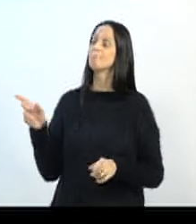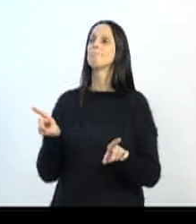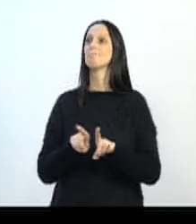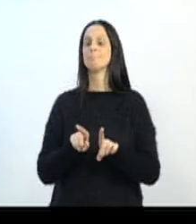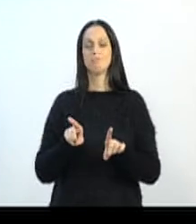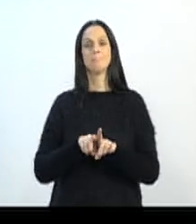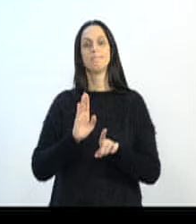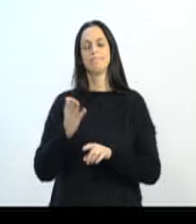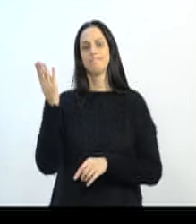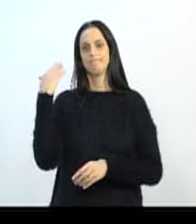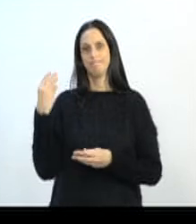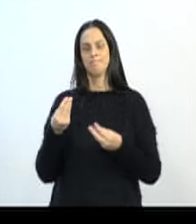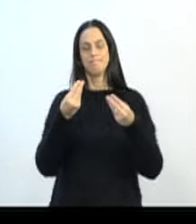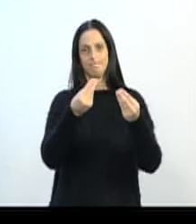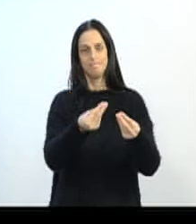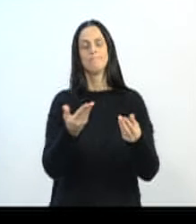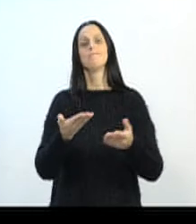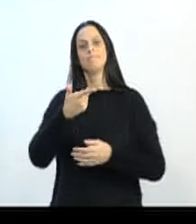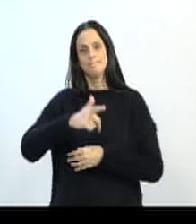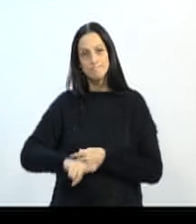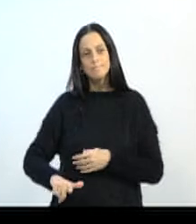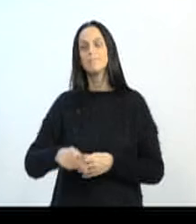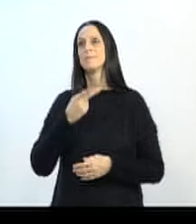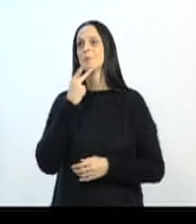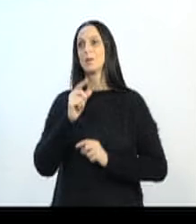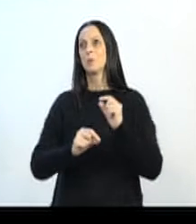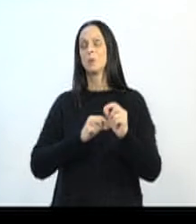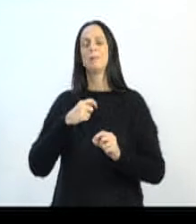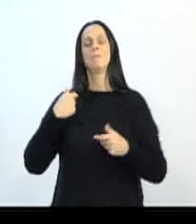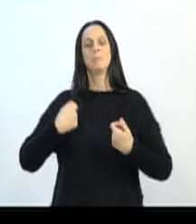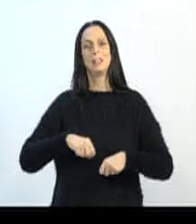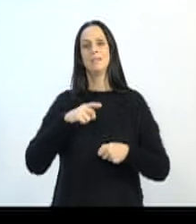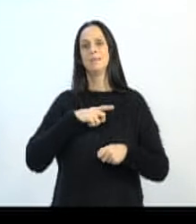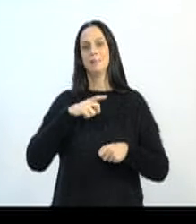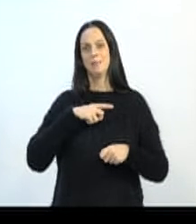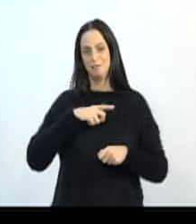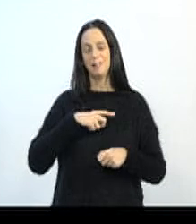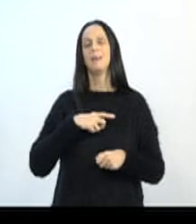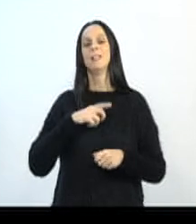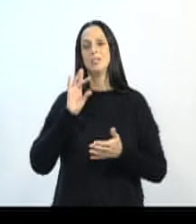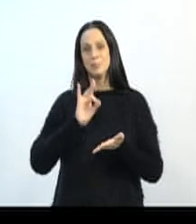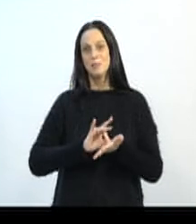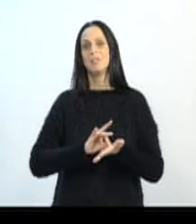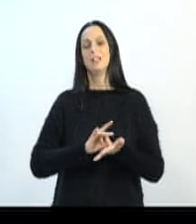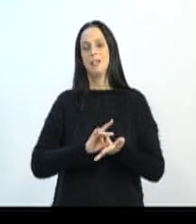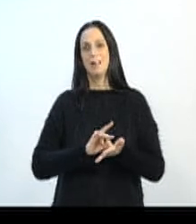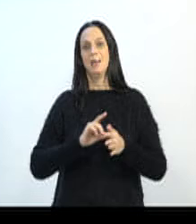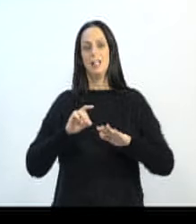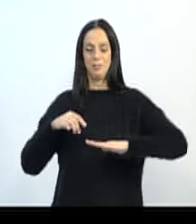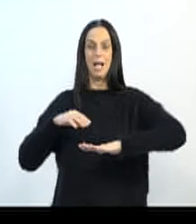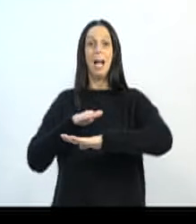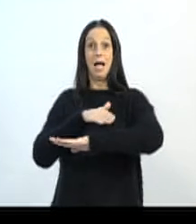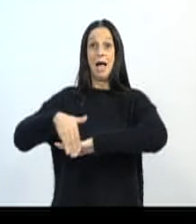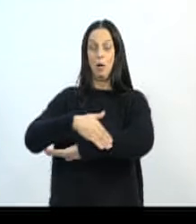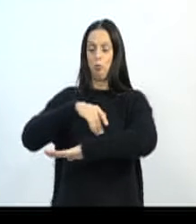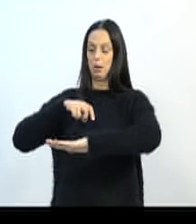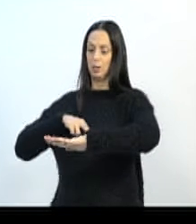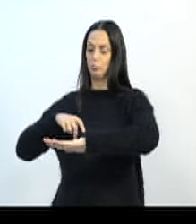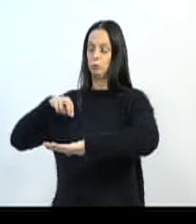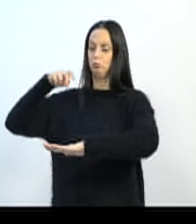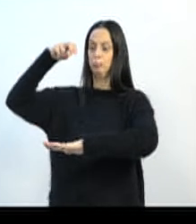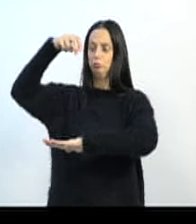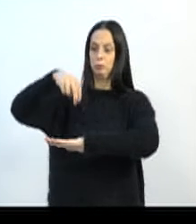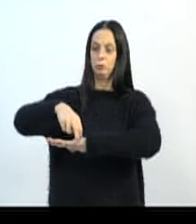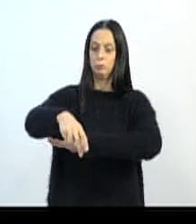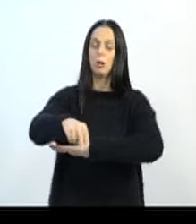algum tempo atrás, estamos reforçando, travessias elevadas. A gente está cobrando, através da própria